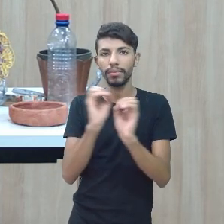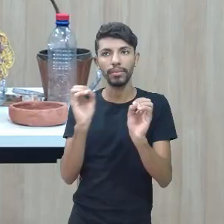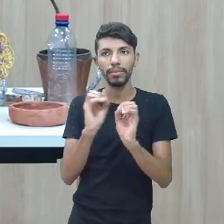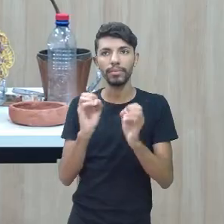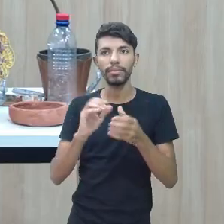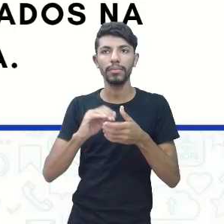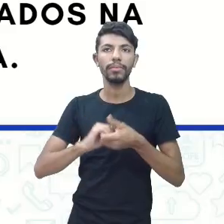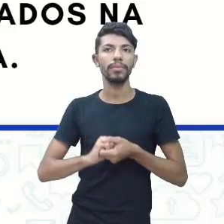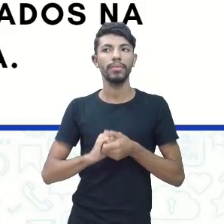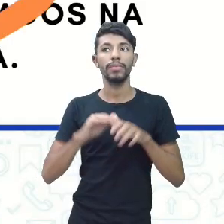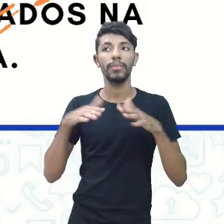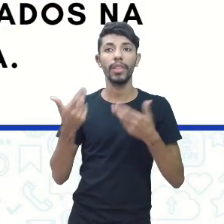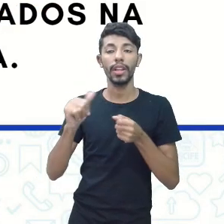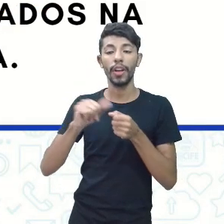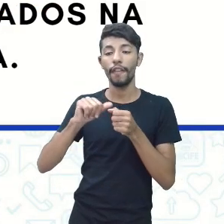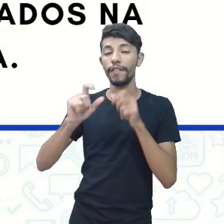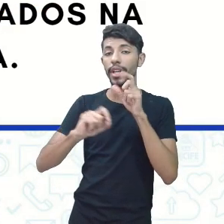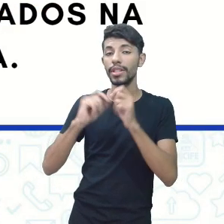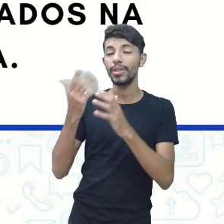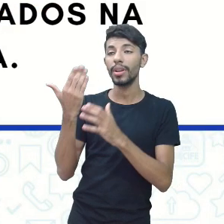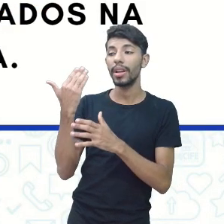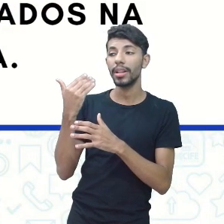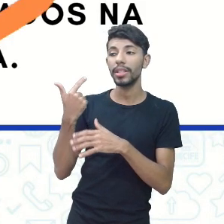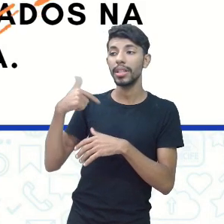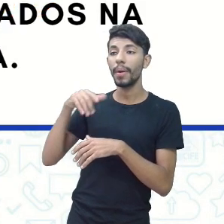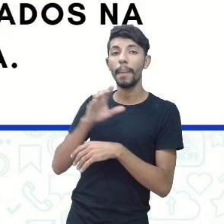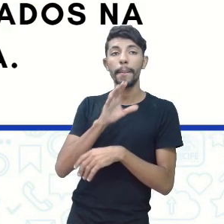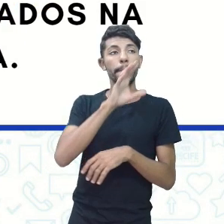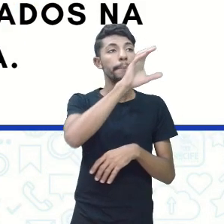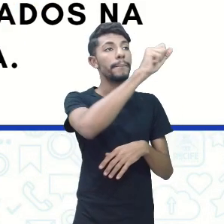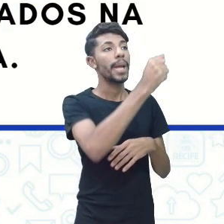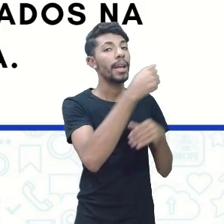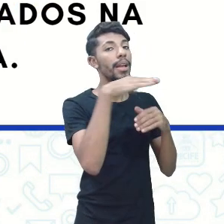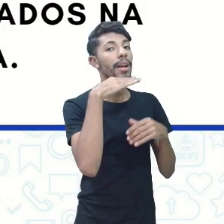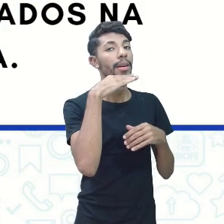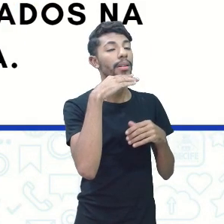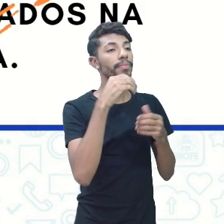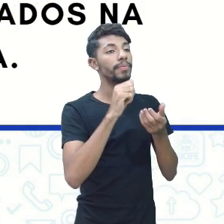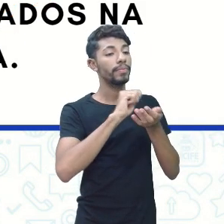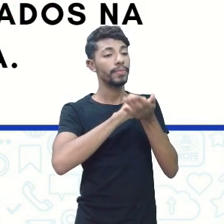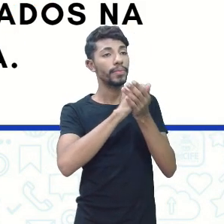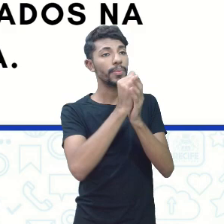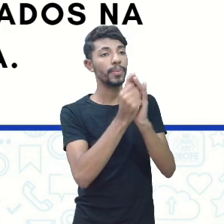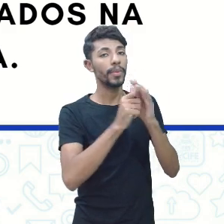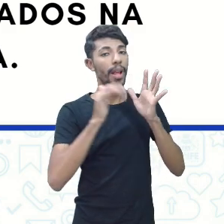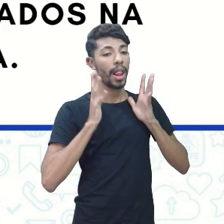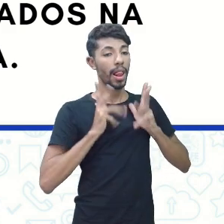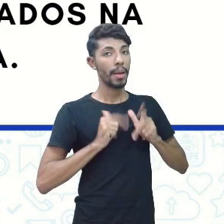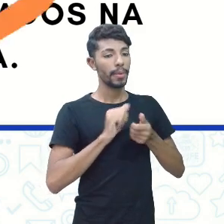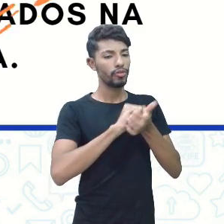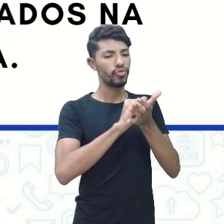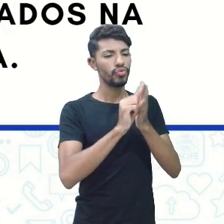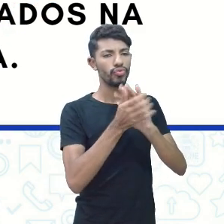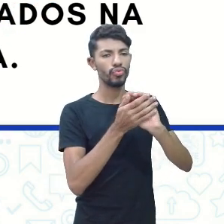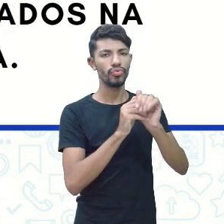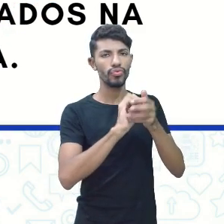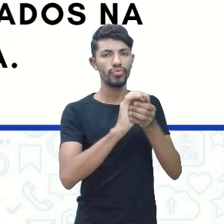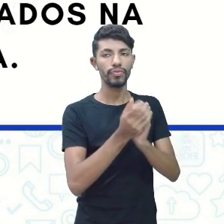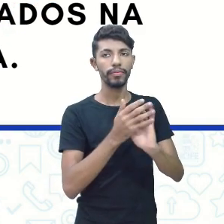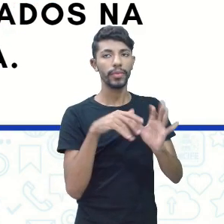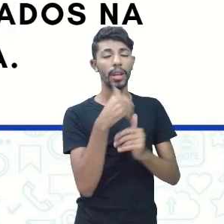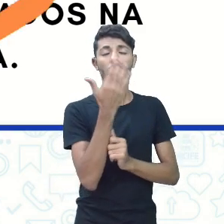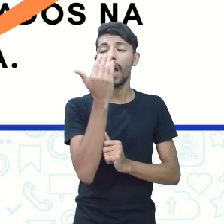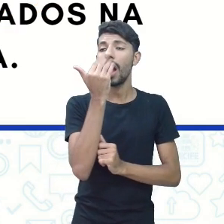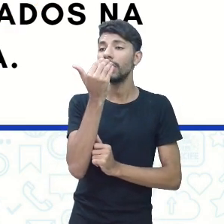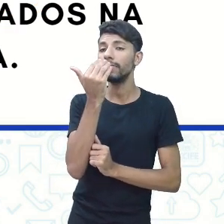o que eu fiz anteriormente? Eu peguei a manga, lavei a manga, comi, né? Fui lá saboreando, e